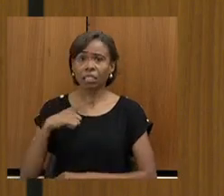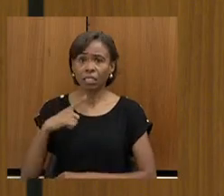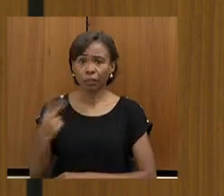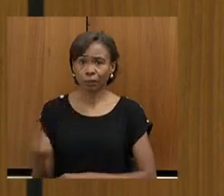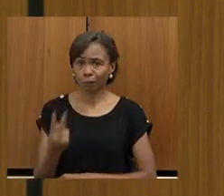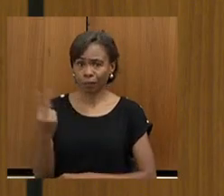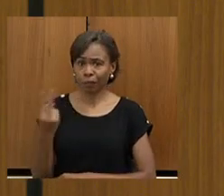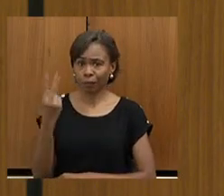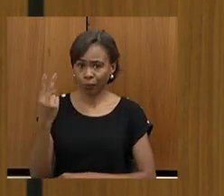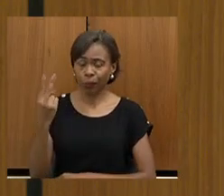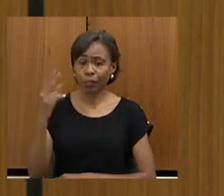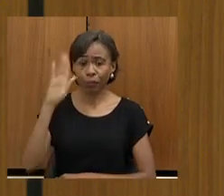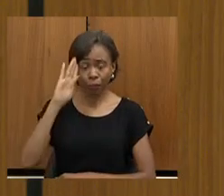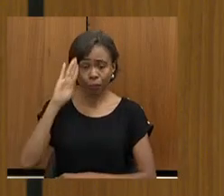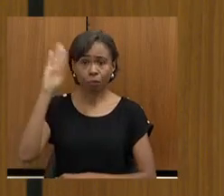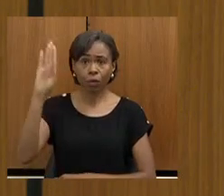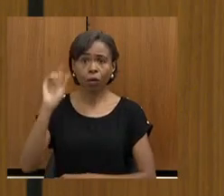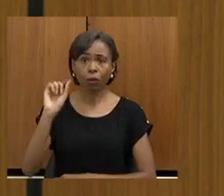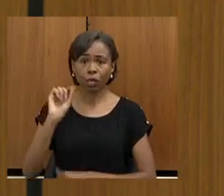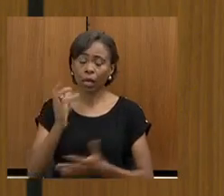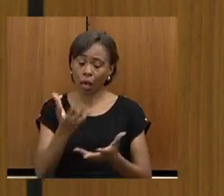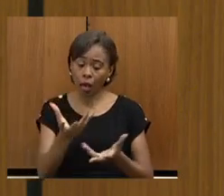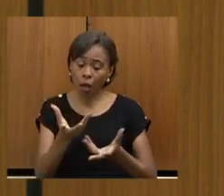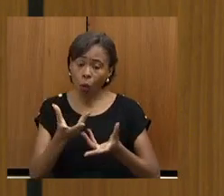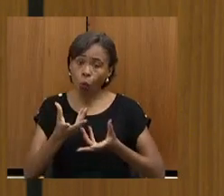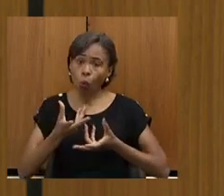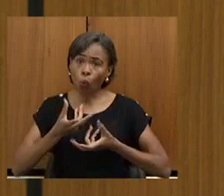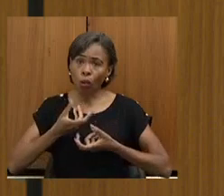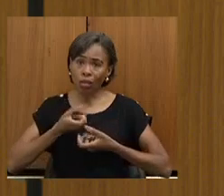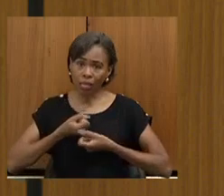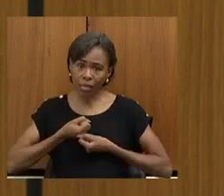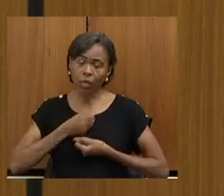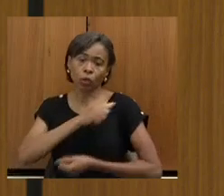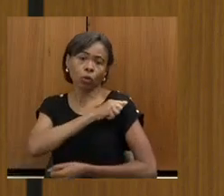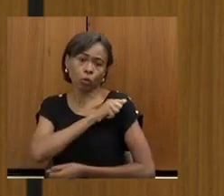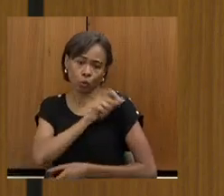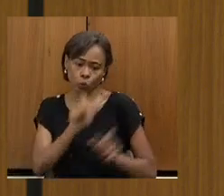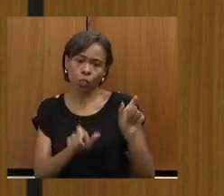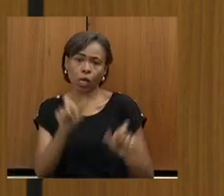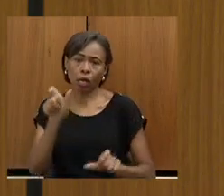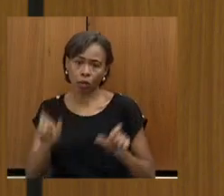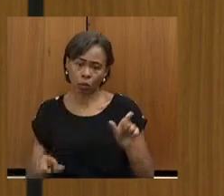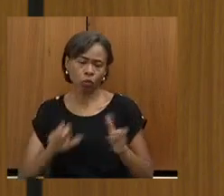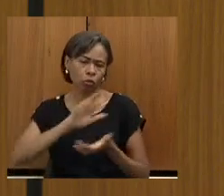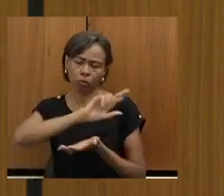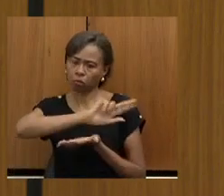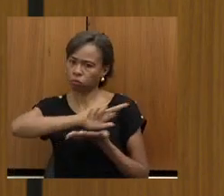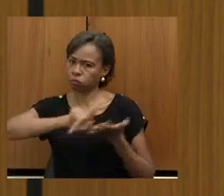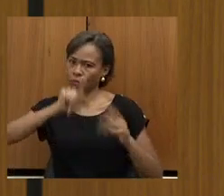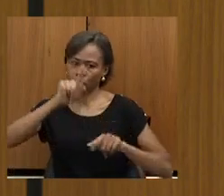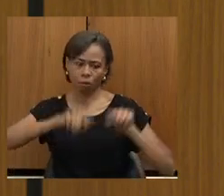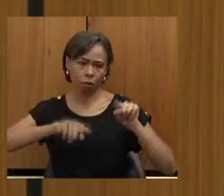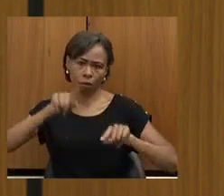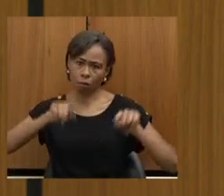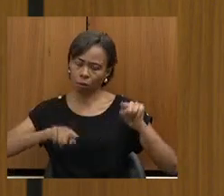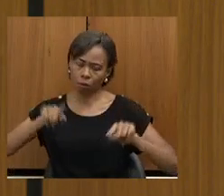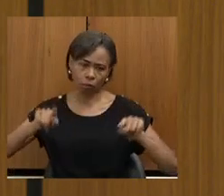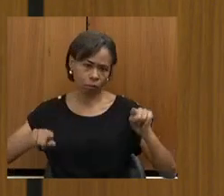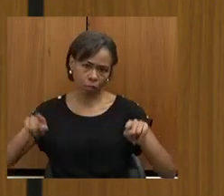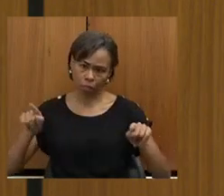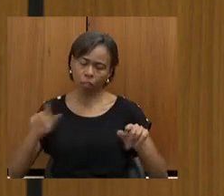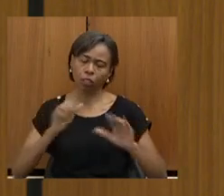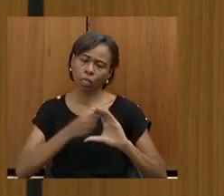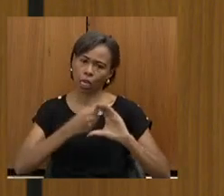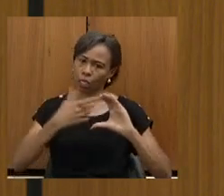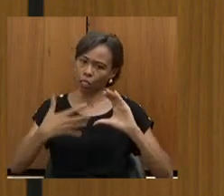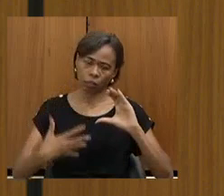por prioridade acolher os alunos de diversas